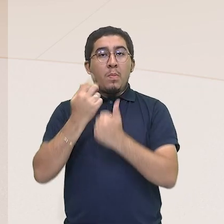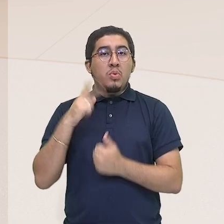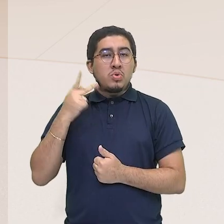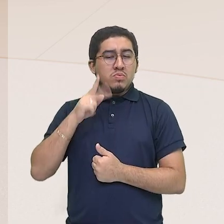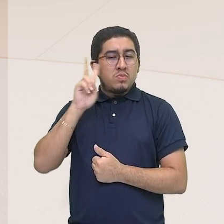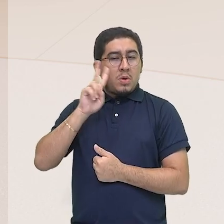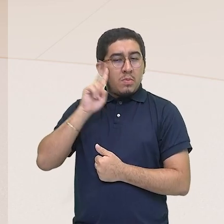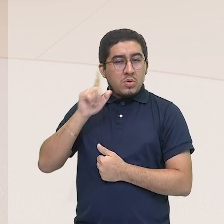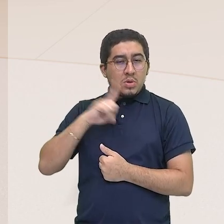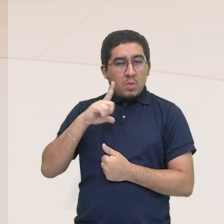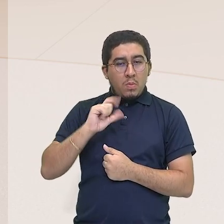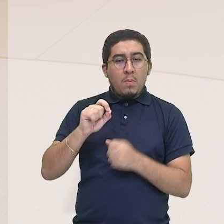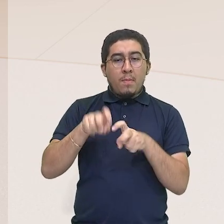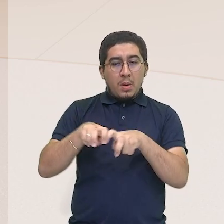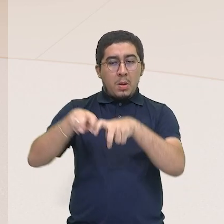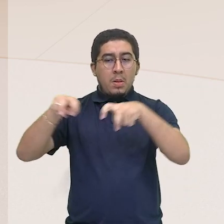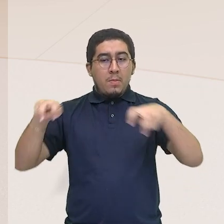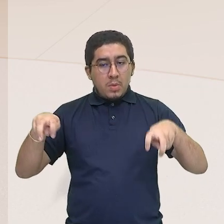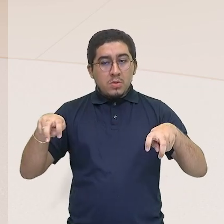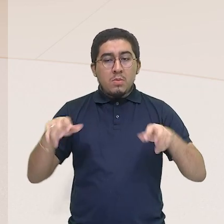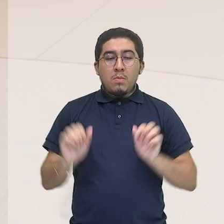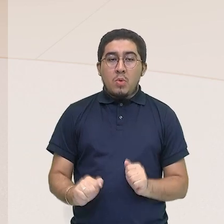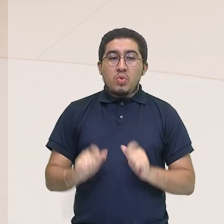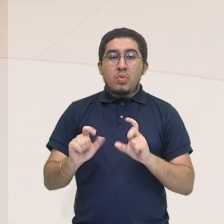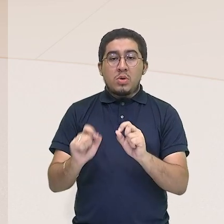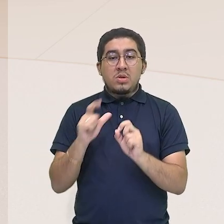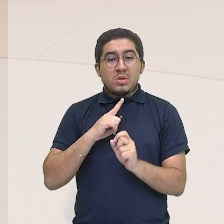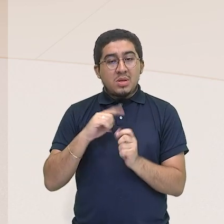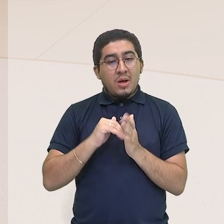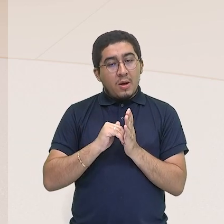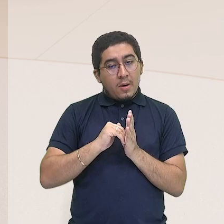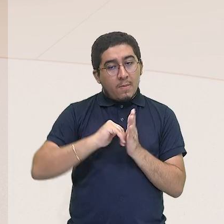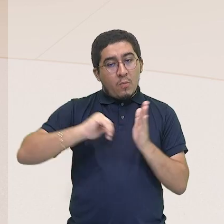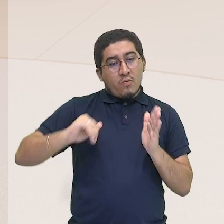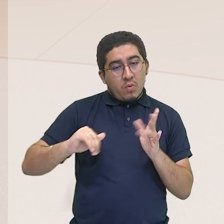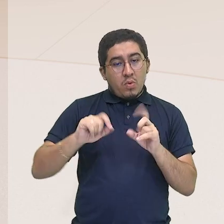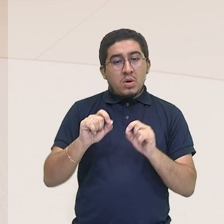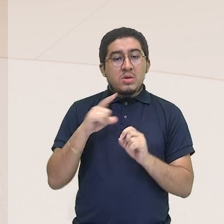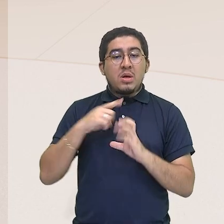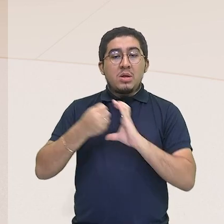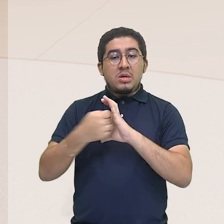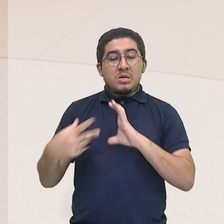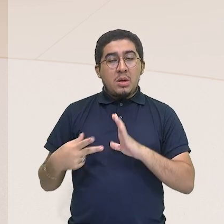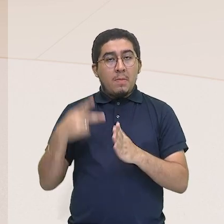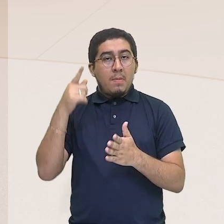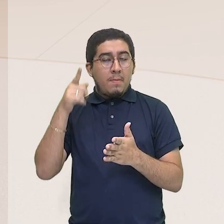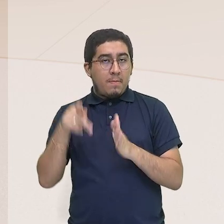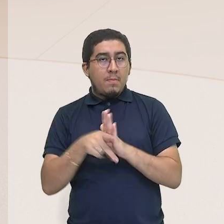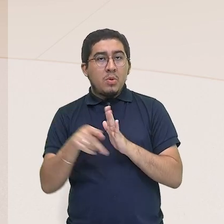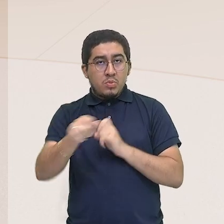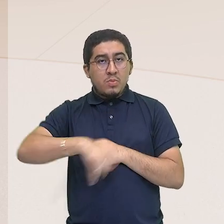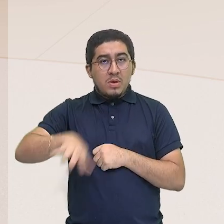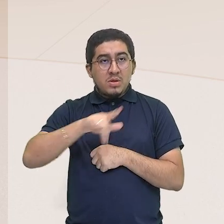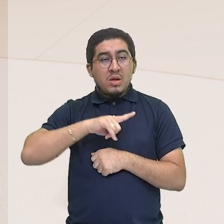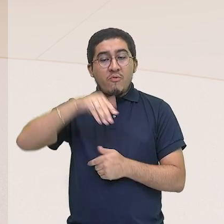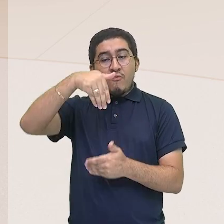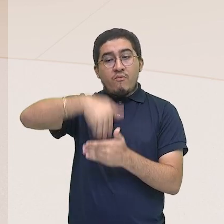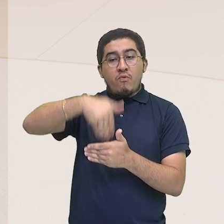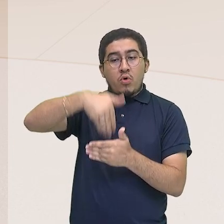lembram lá do parlamento? Ok? Que pode remover em meio ao mandato por meio de voto